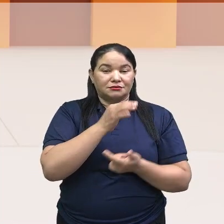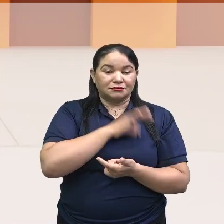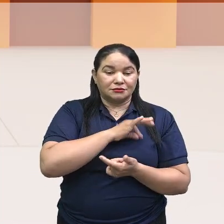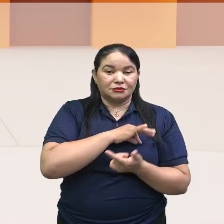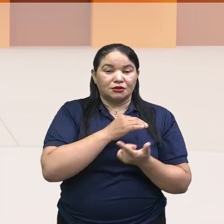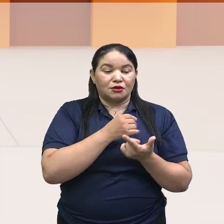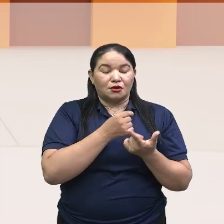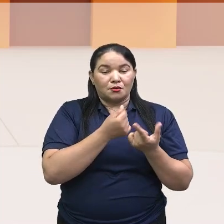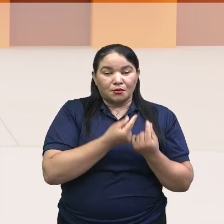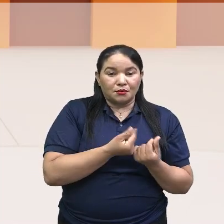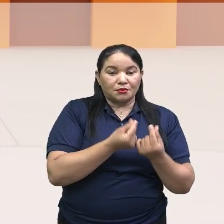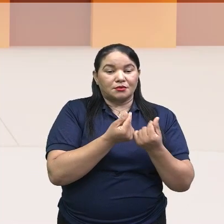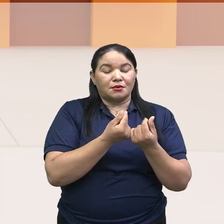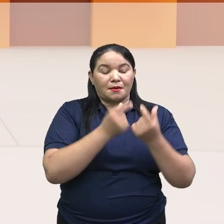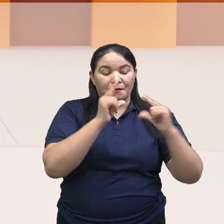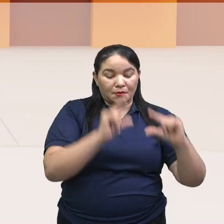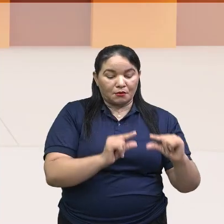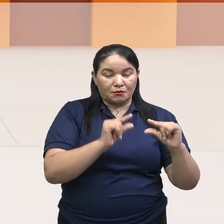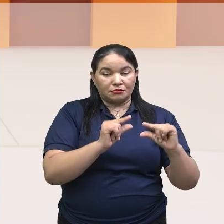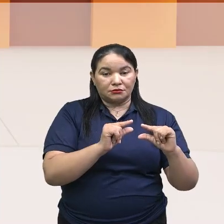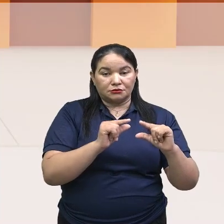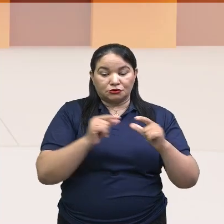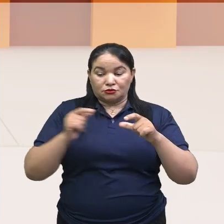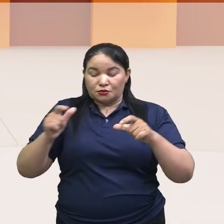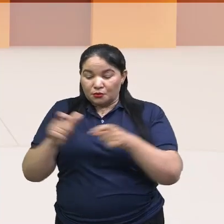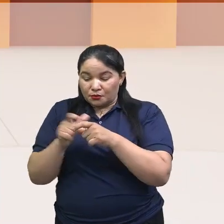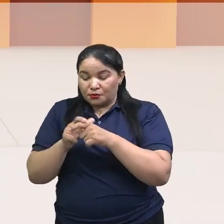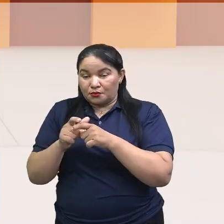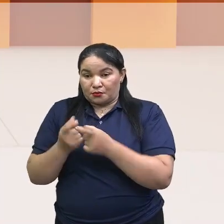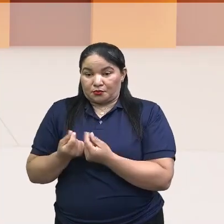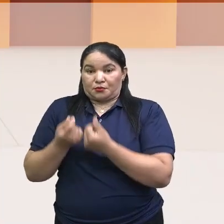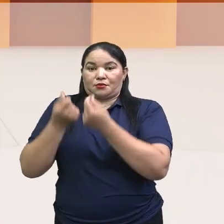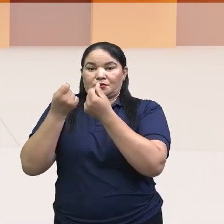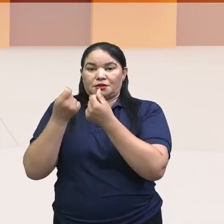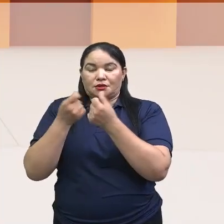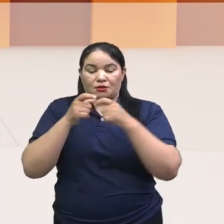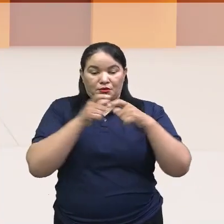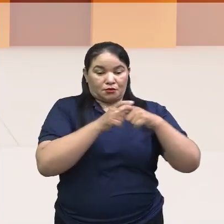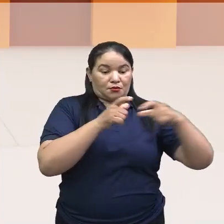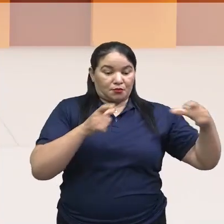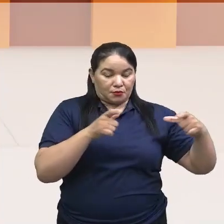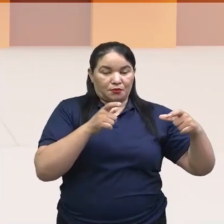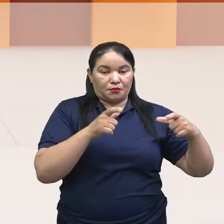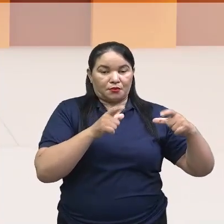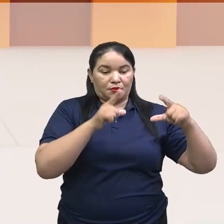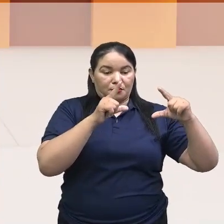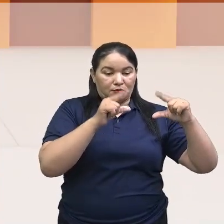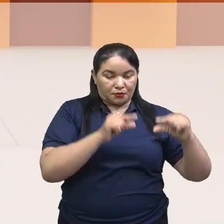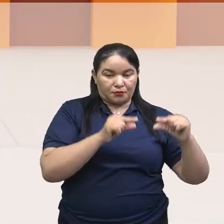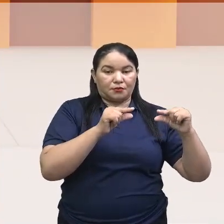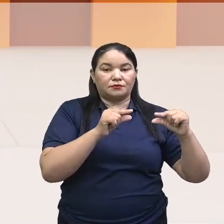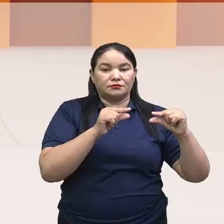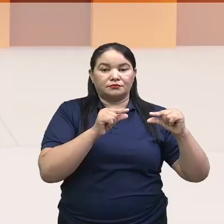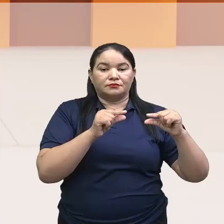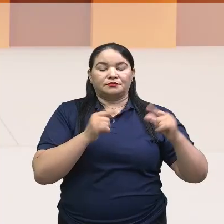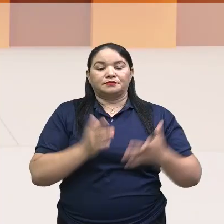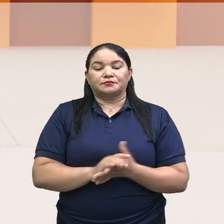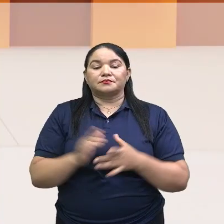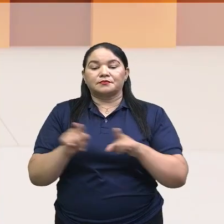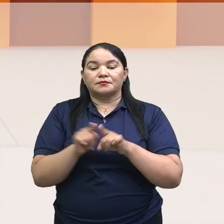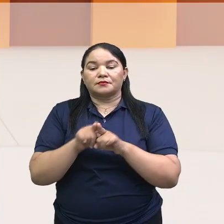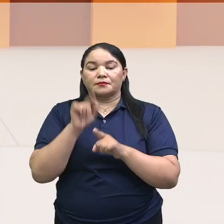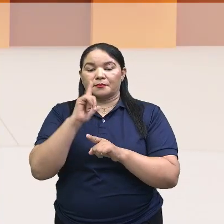renda, né? Uns ficam com muitos e muitos ficam com poucos. Depois, o acesso ao